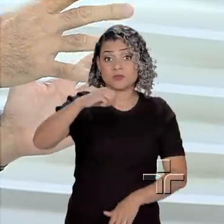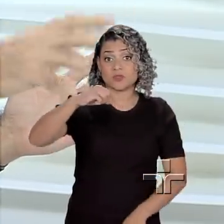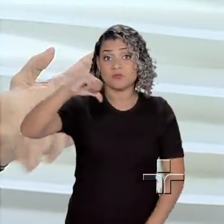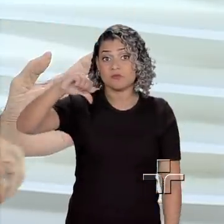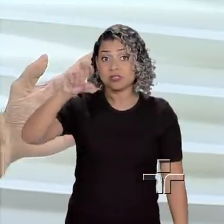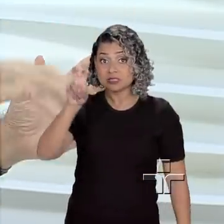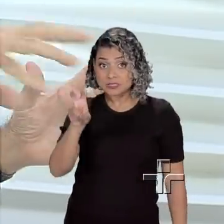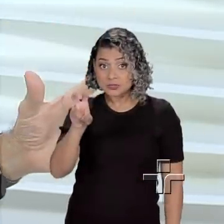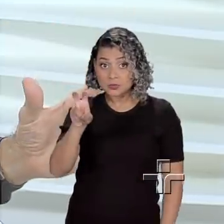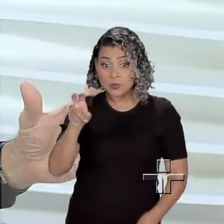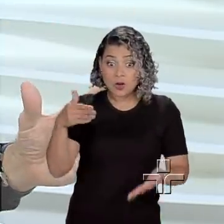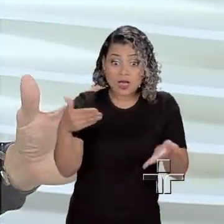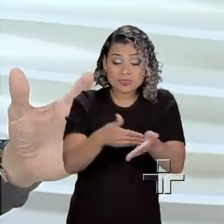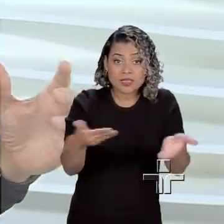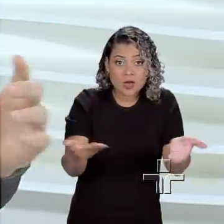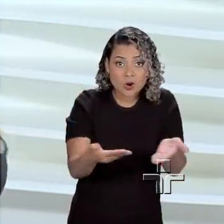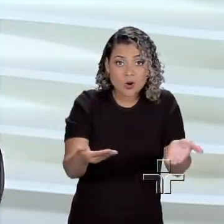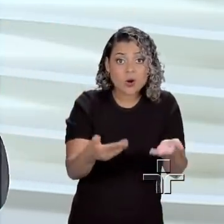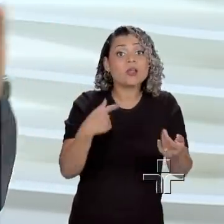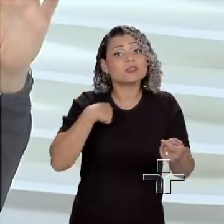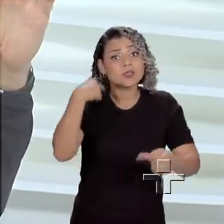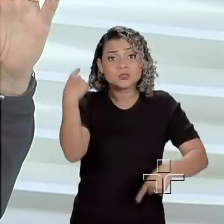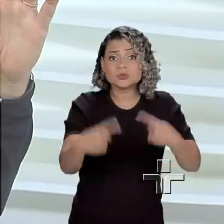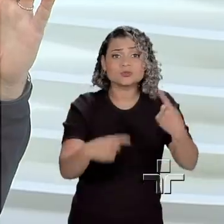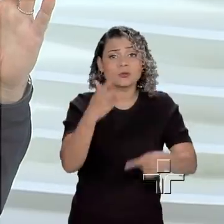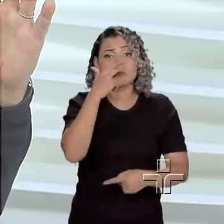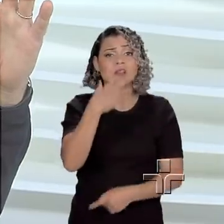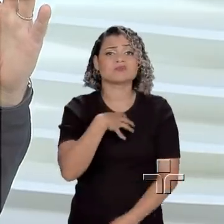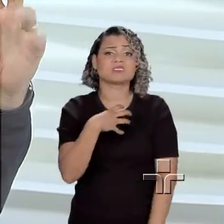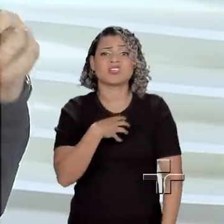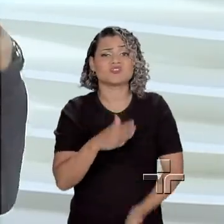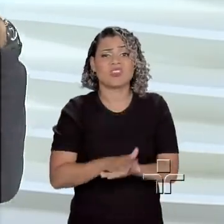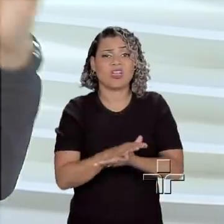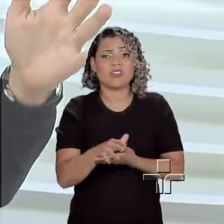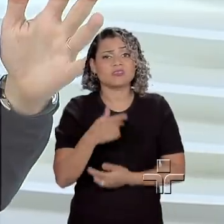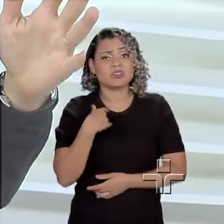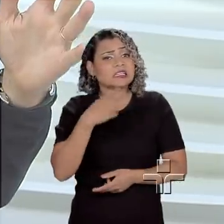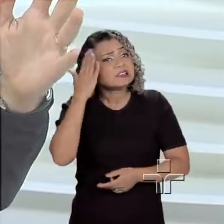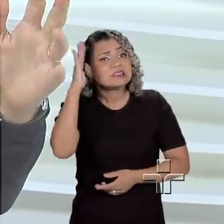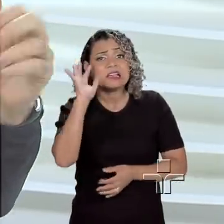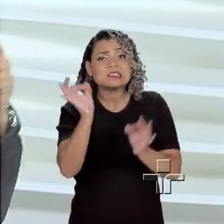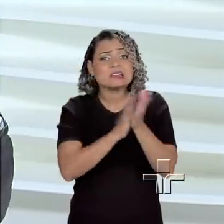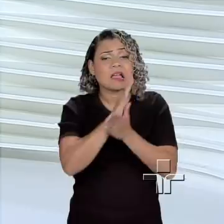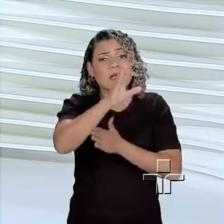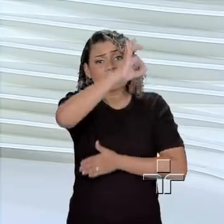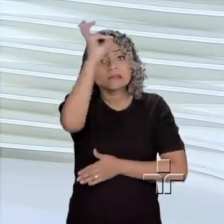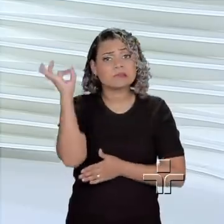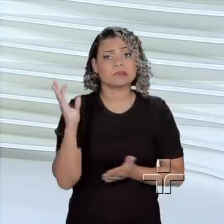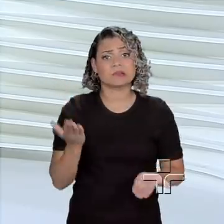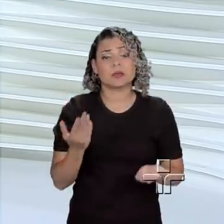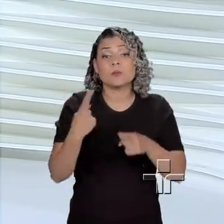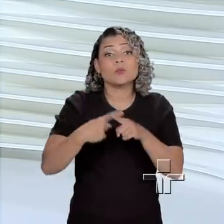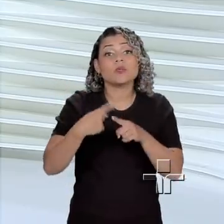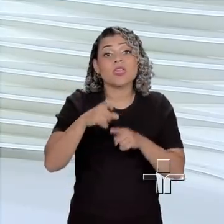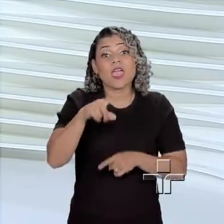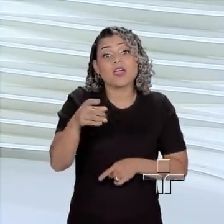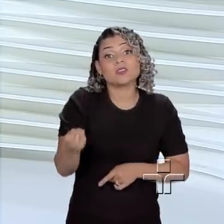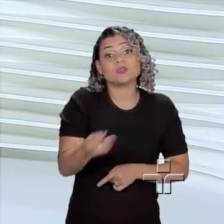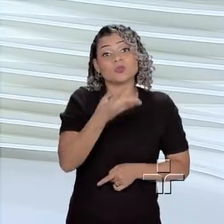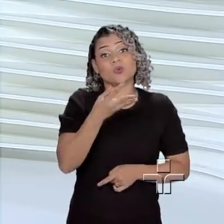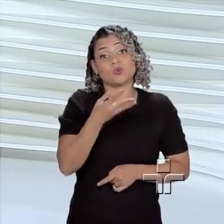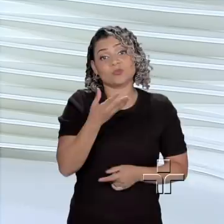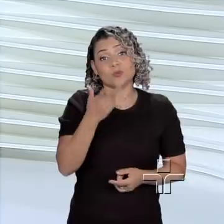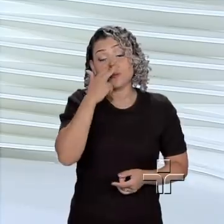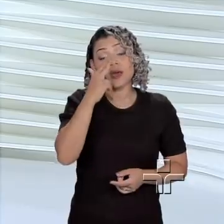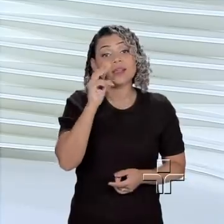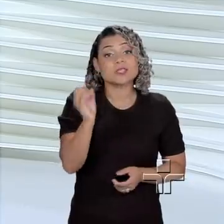cá, uma parte significativa dessa discussão aqui não faz nem sentido. E deveria fazer, tá certo? Porque é exatamente essa parte